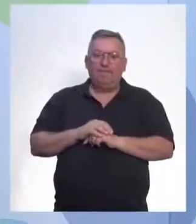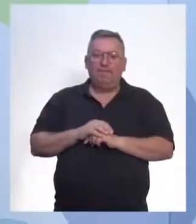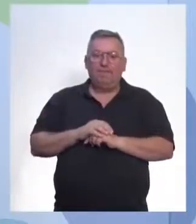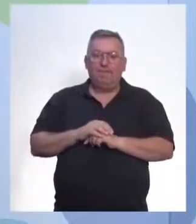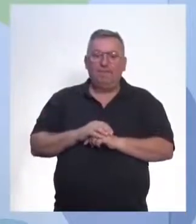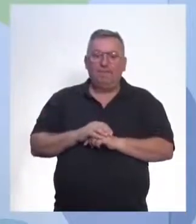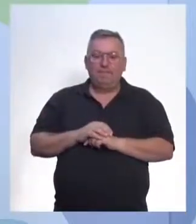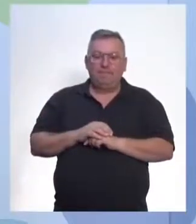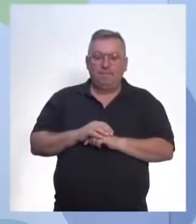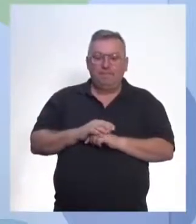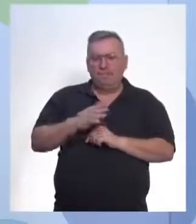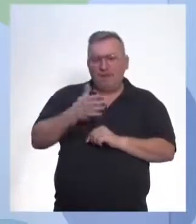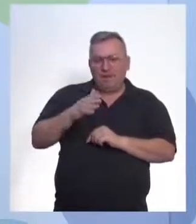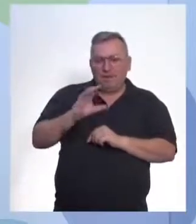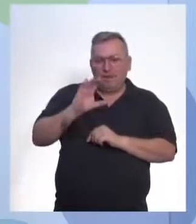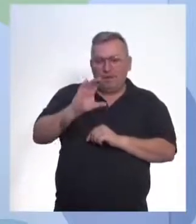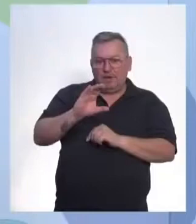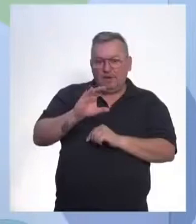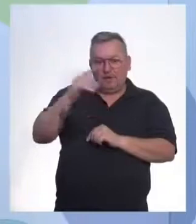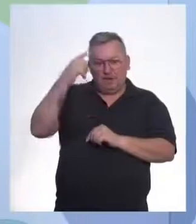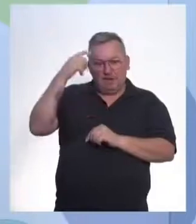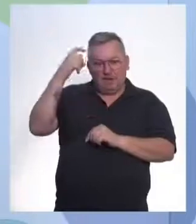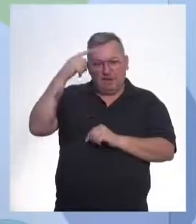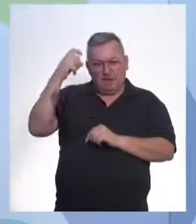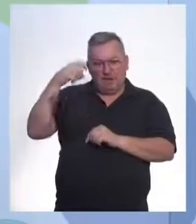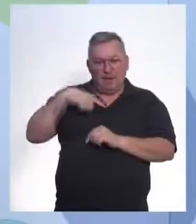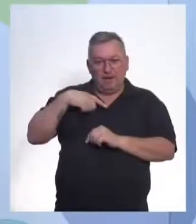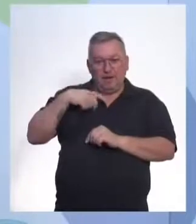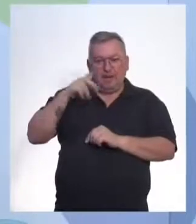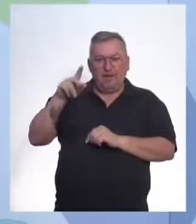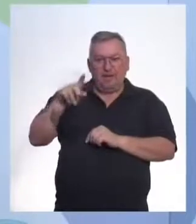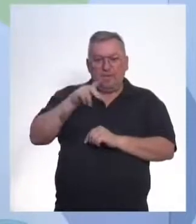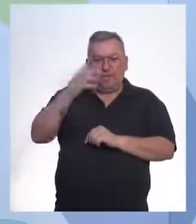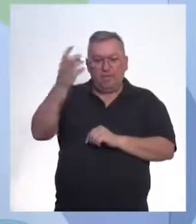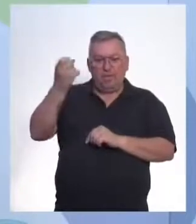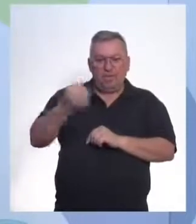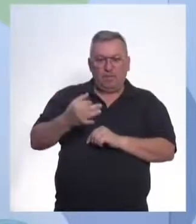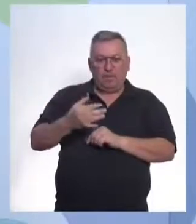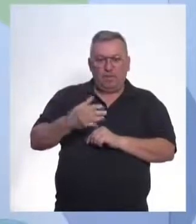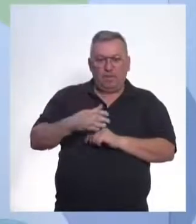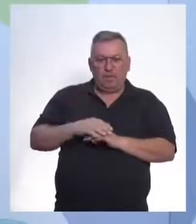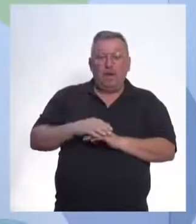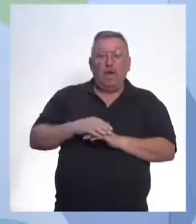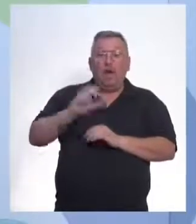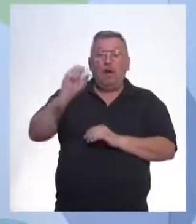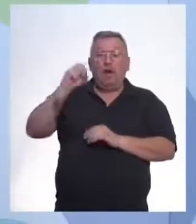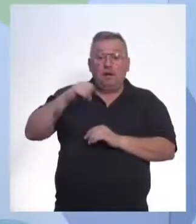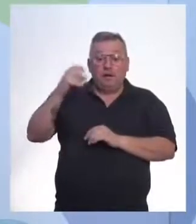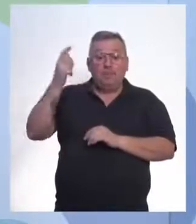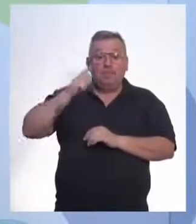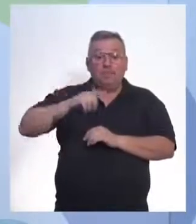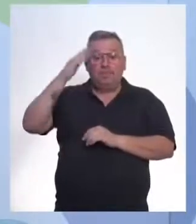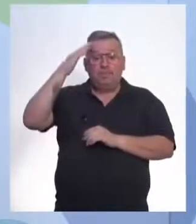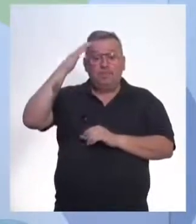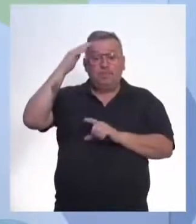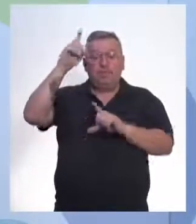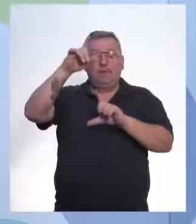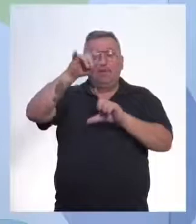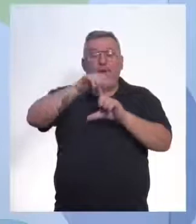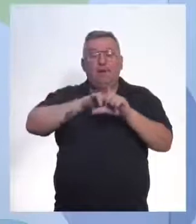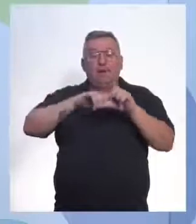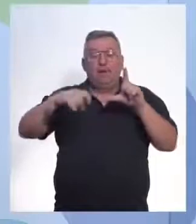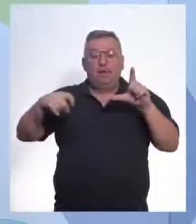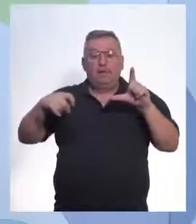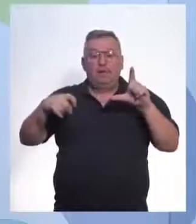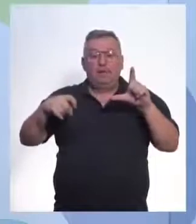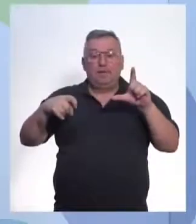assim. Exatamente. Seria mais ou menos essa ideia que um professor uma vez explicou. Aí sim, essa ideia de plano cartesiano é como se